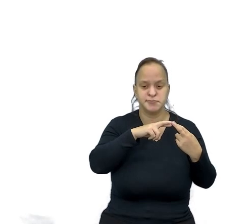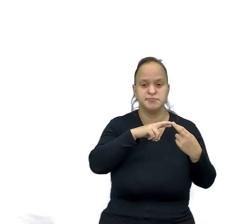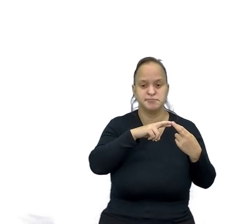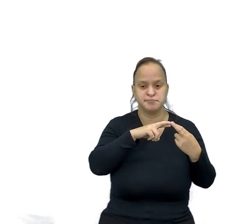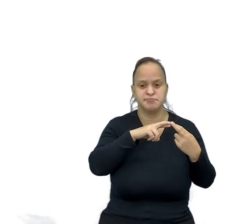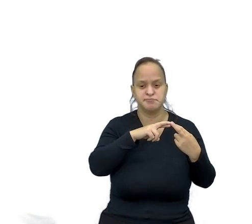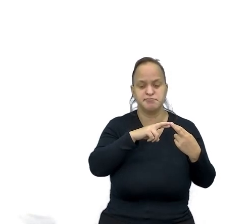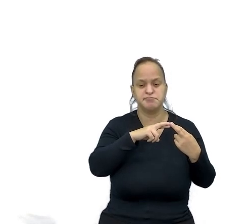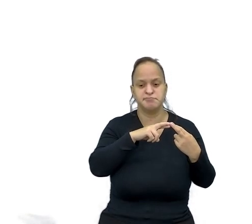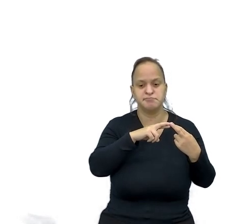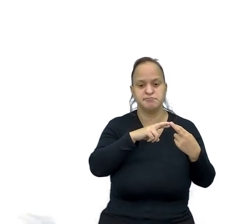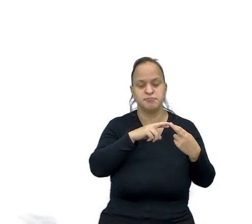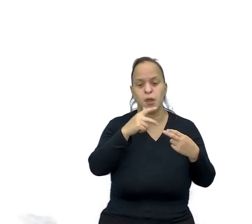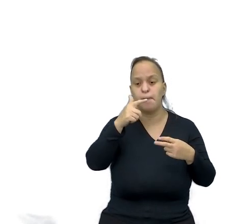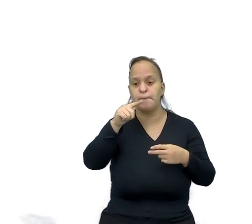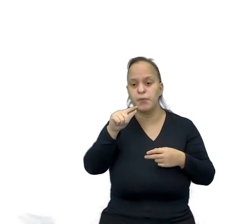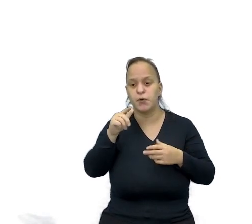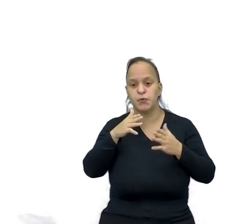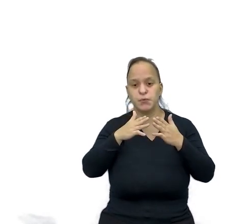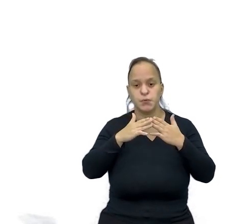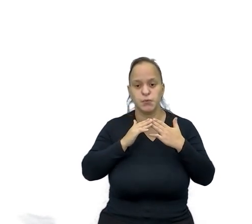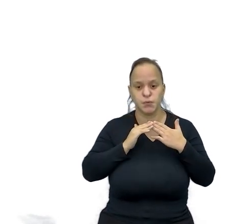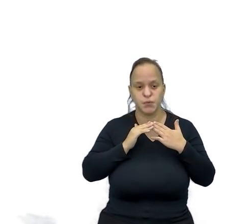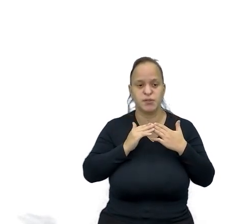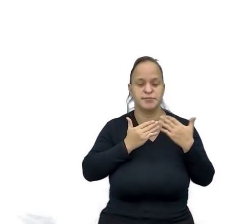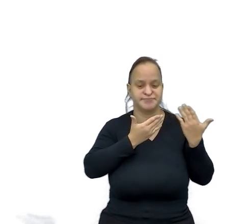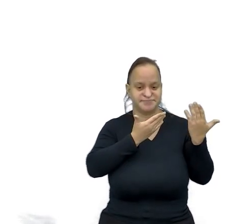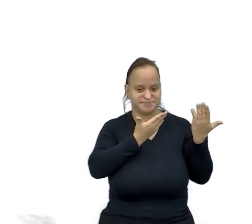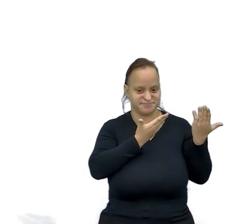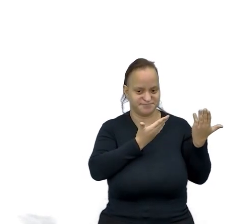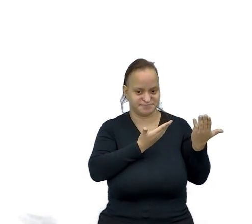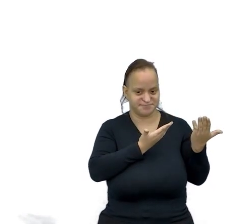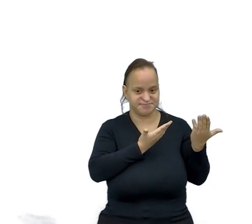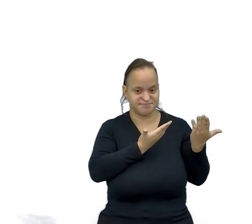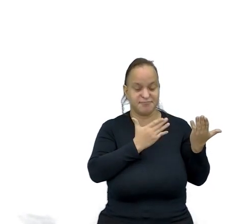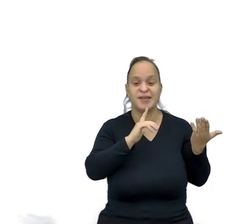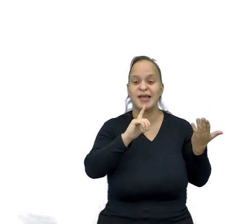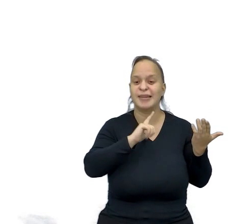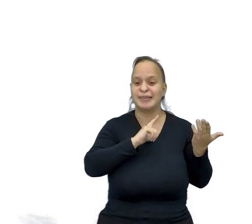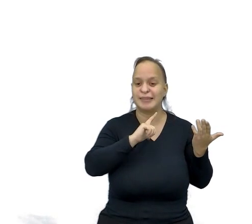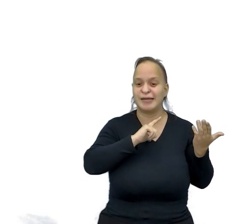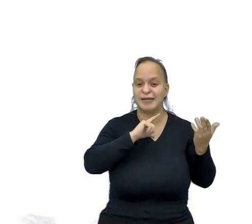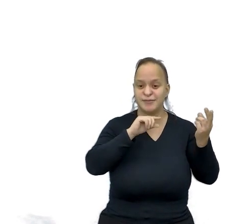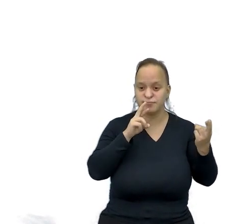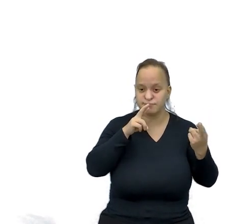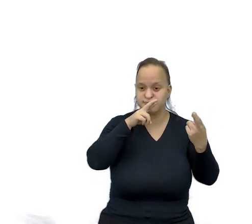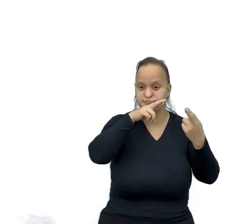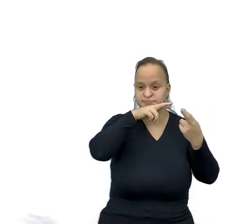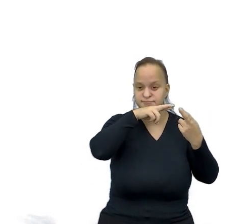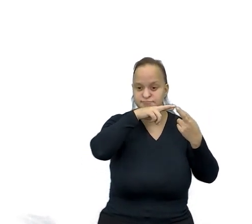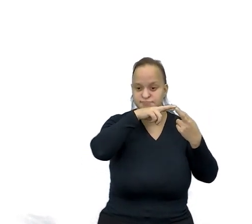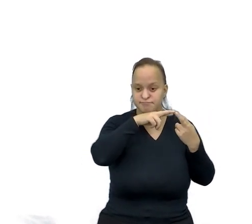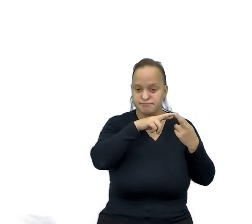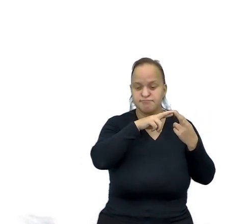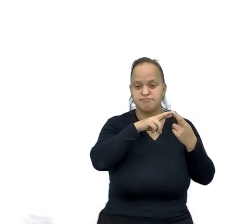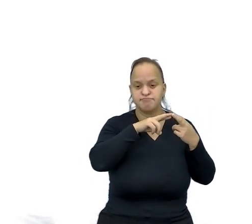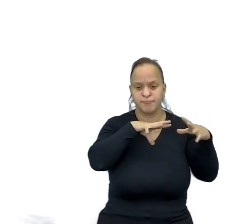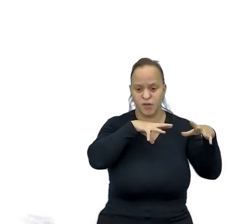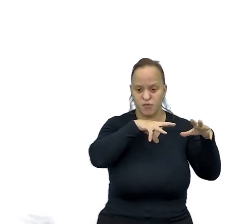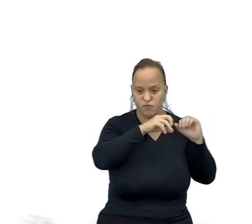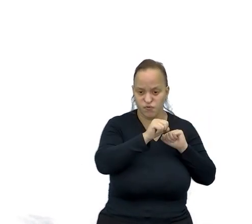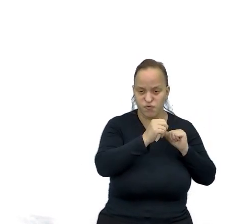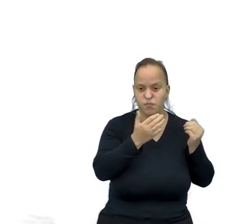para mim, por favor, para o próximo. Então, temos aí as referências dessa